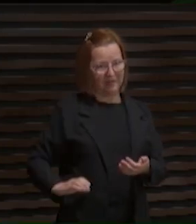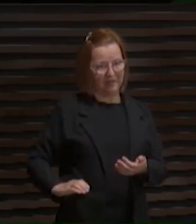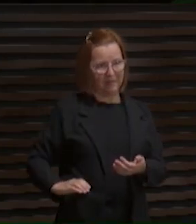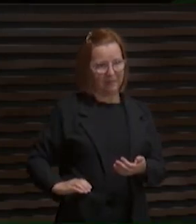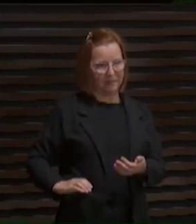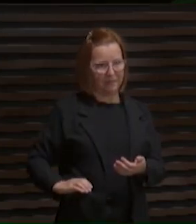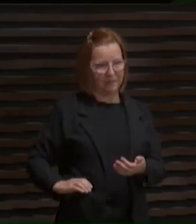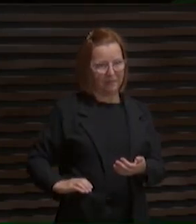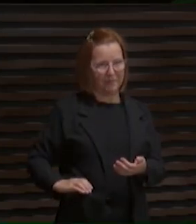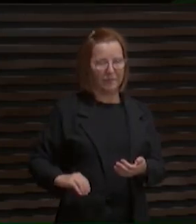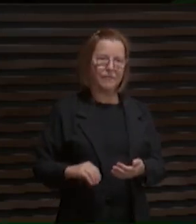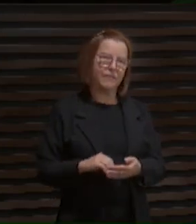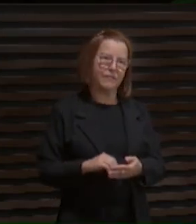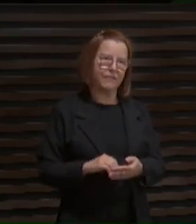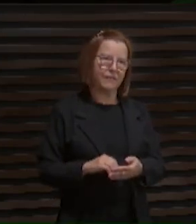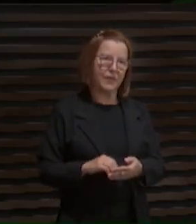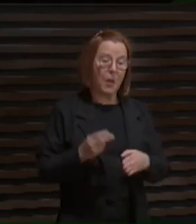Corre para Ele, é nele que está o socorro.